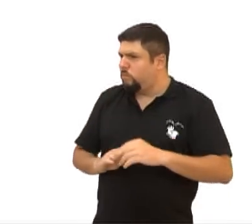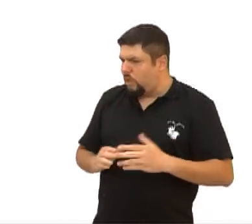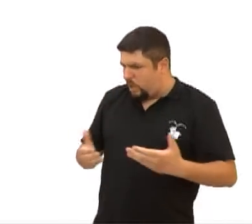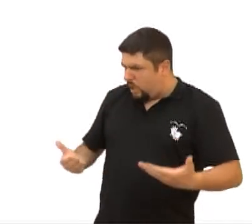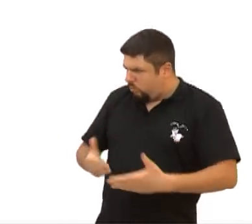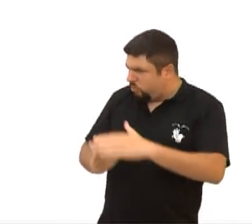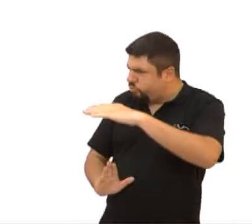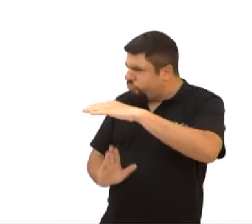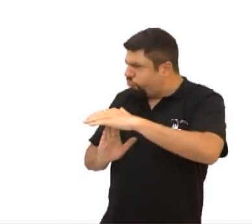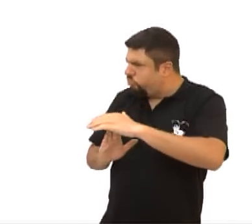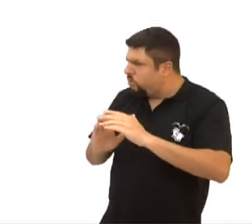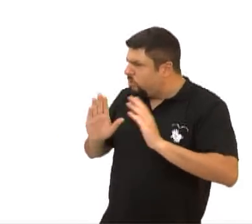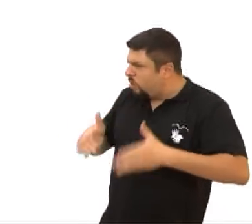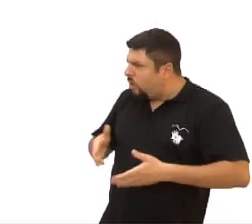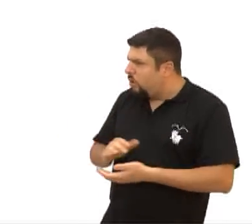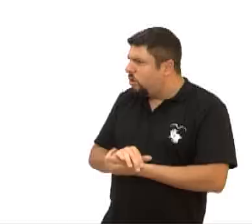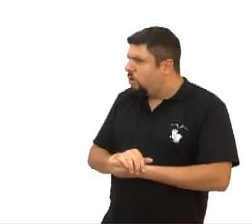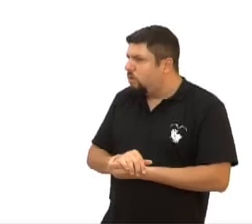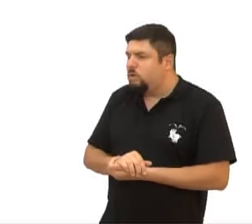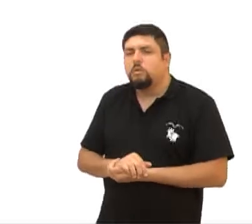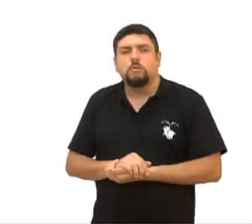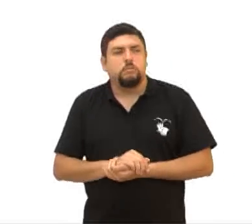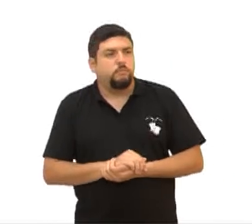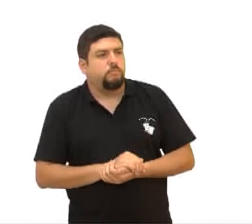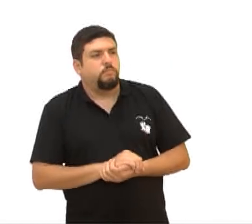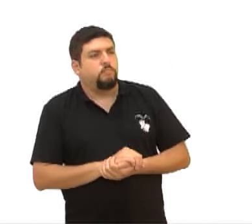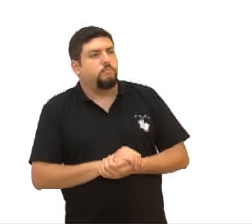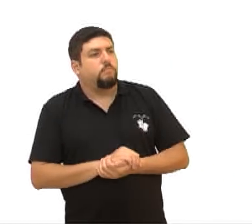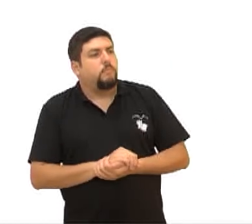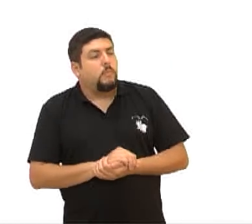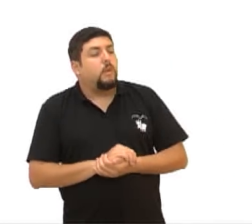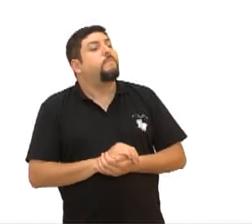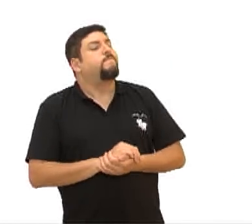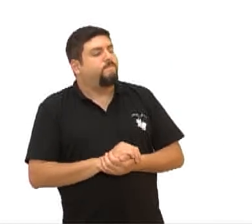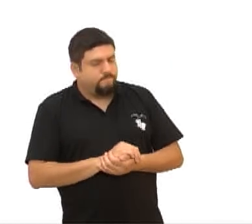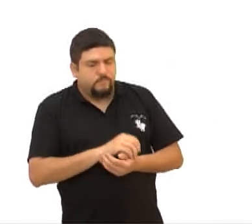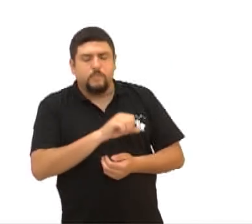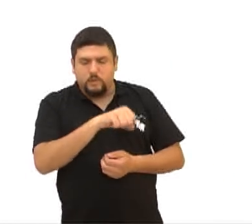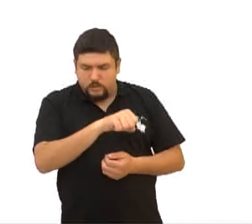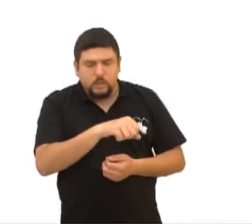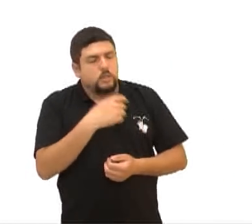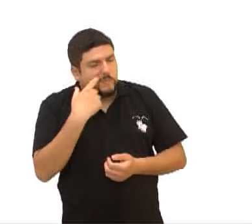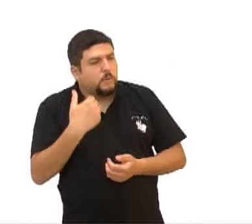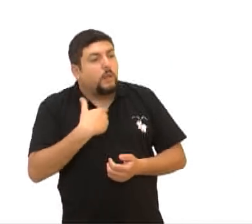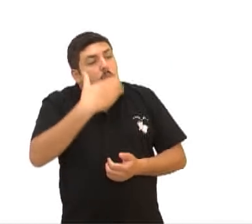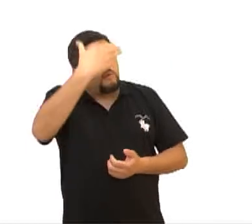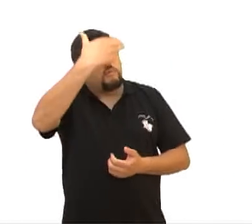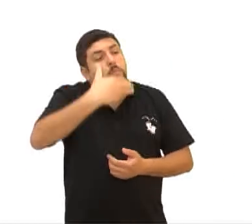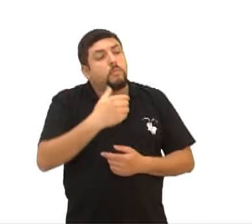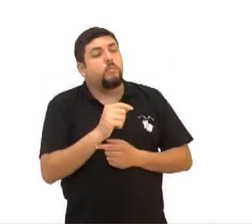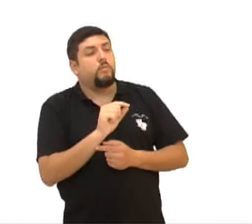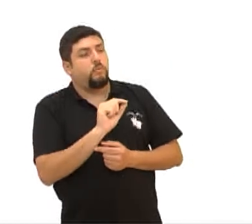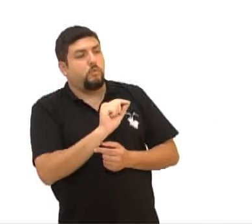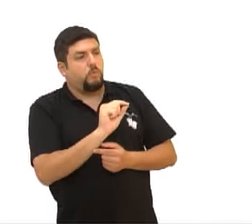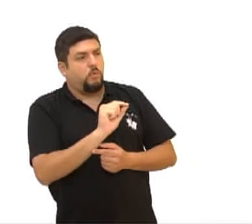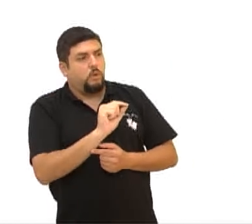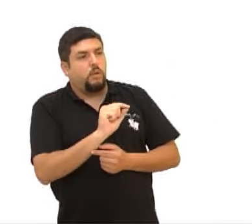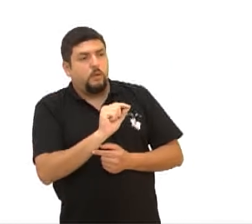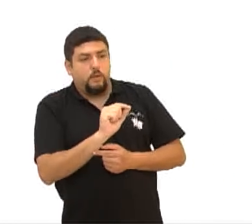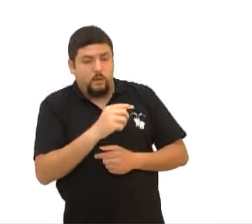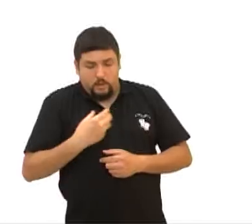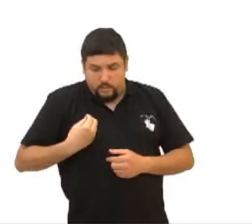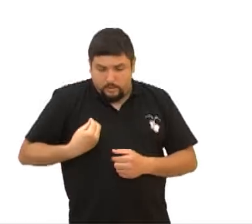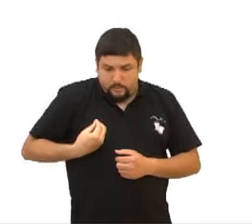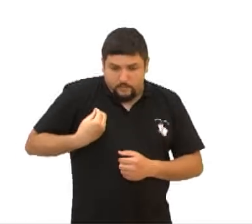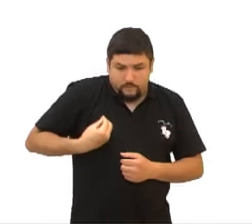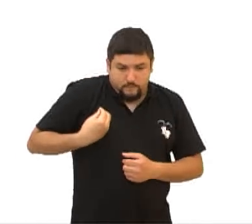de abastecimento? Olha a resposta dele. Está provado que não conseguimos sobreviver